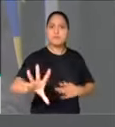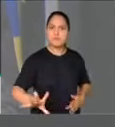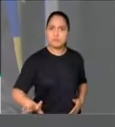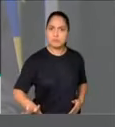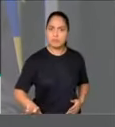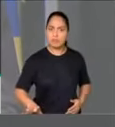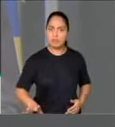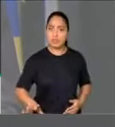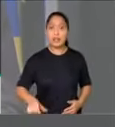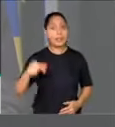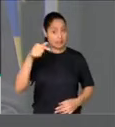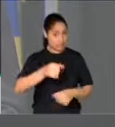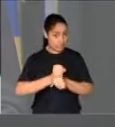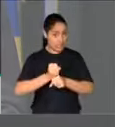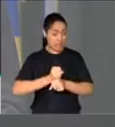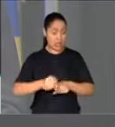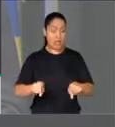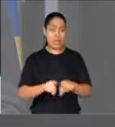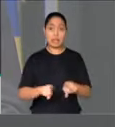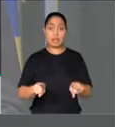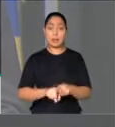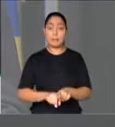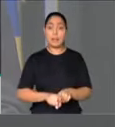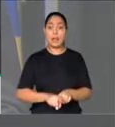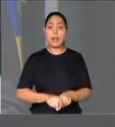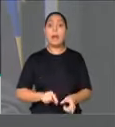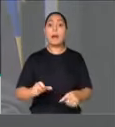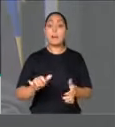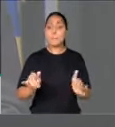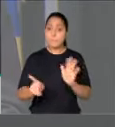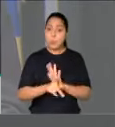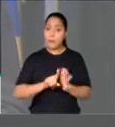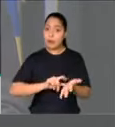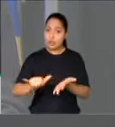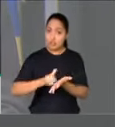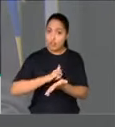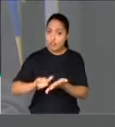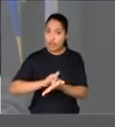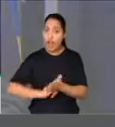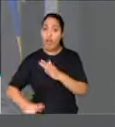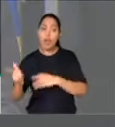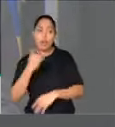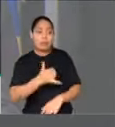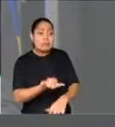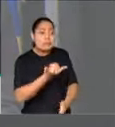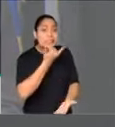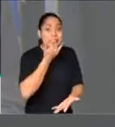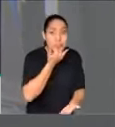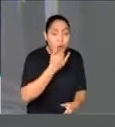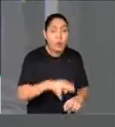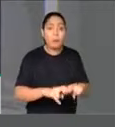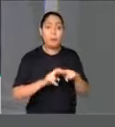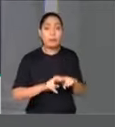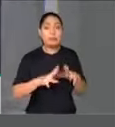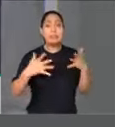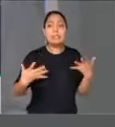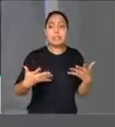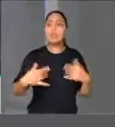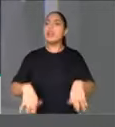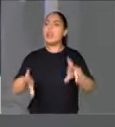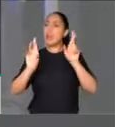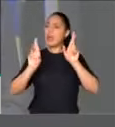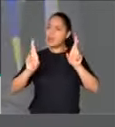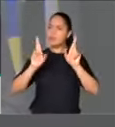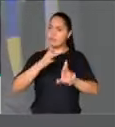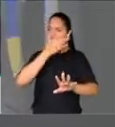Inclusive, este ano, a polícia de Nova York pediu perdão pelo que faziam. Espero que os fundamentalistas